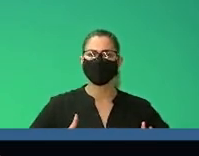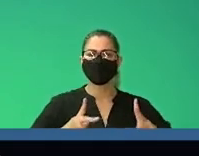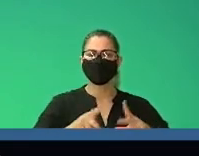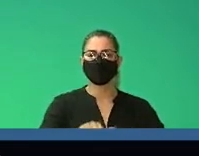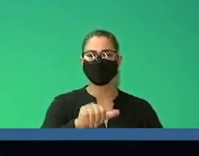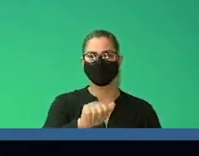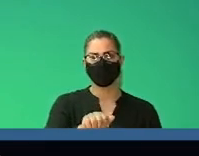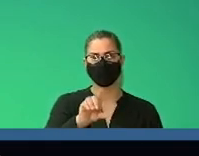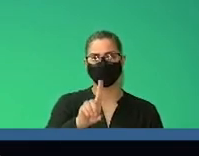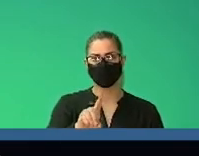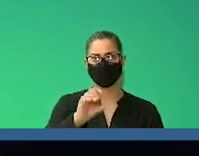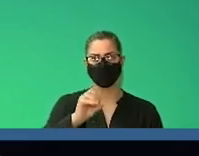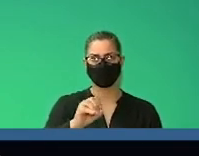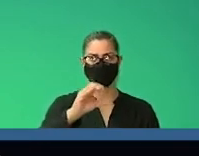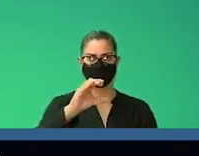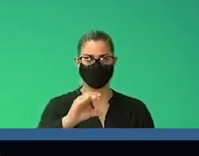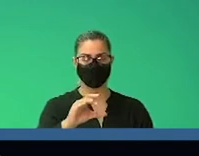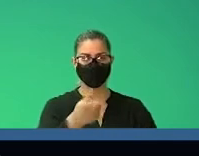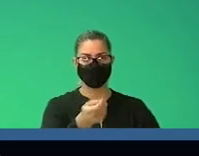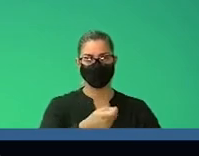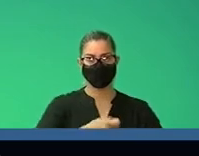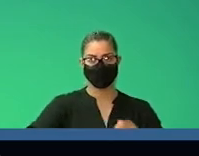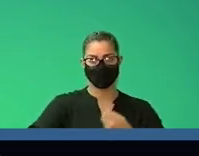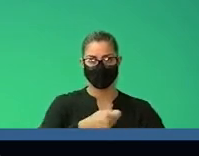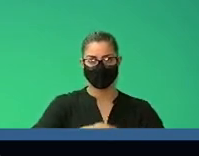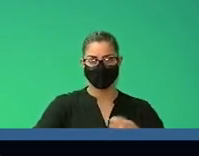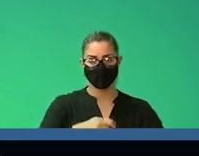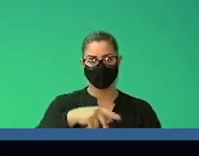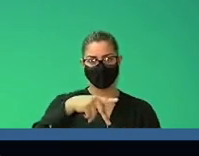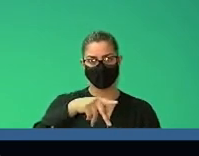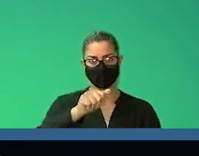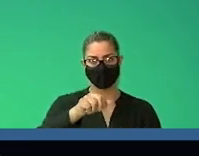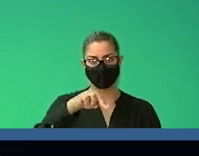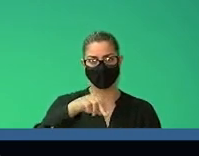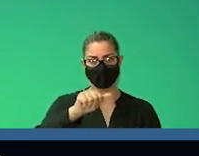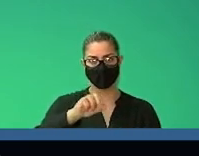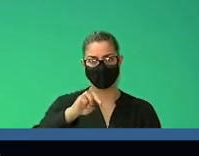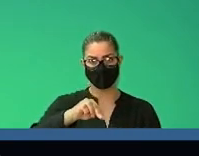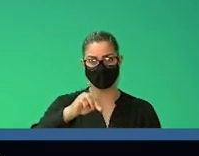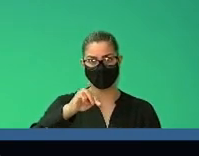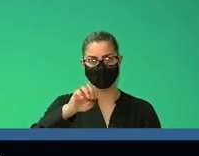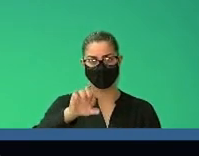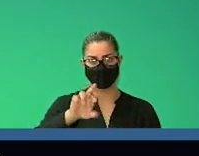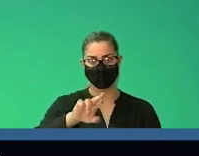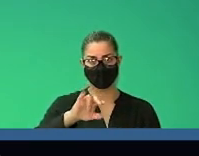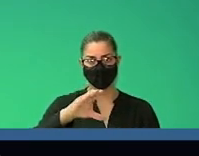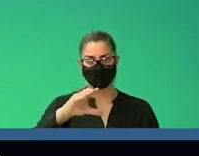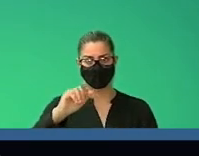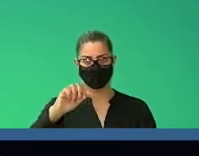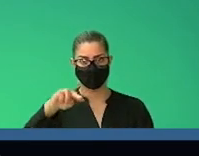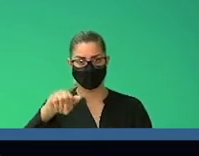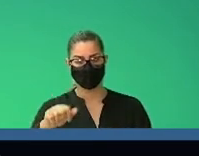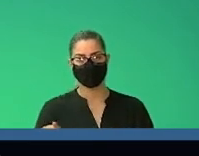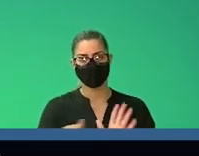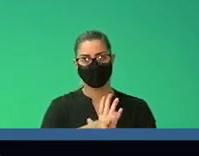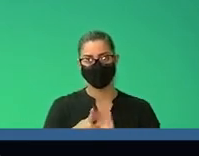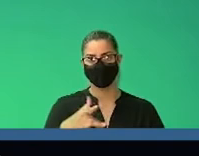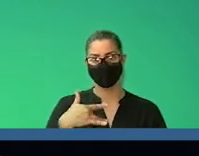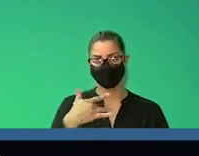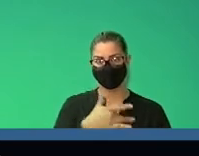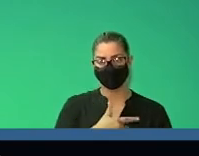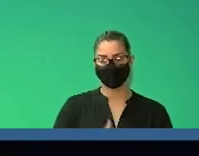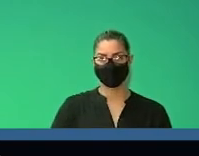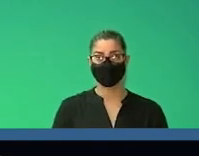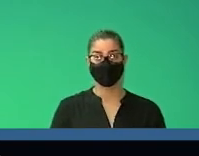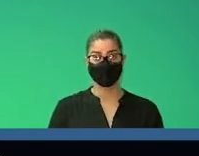hoc da Organização Pan-Americana de Saúde. Então, hoje está numa condição muito